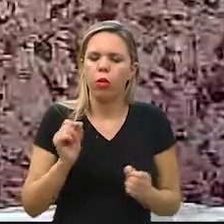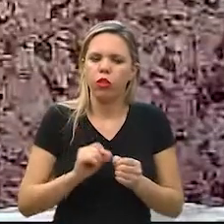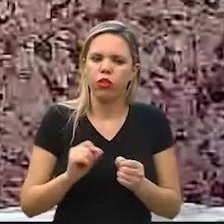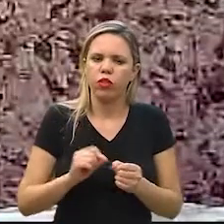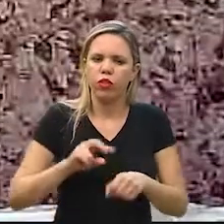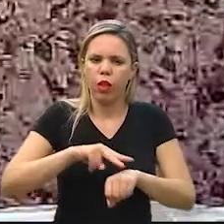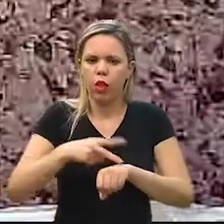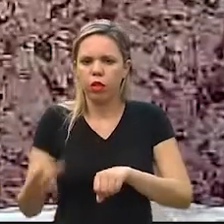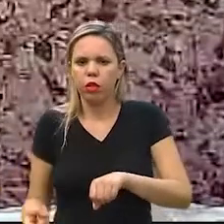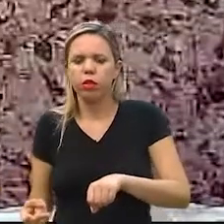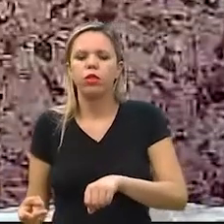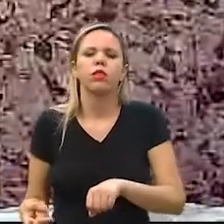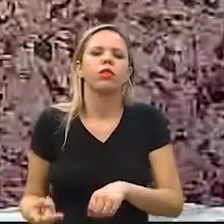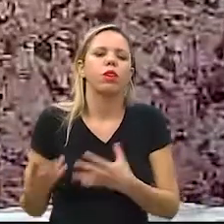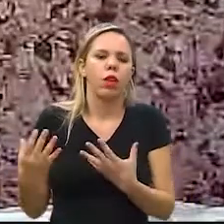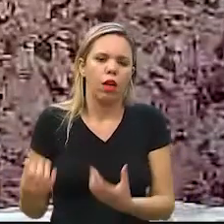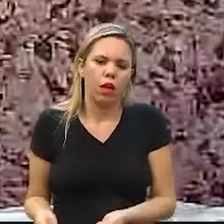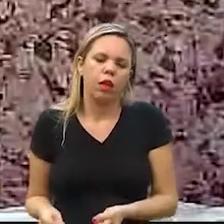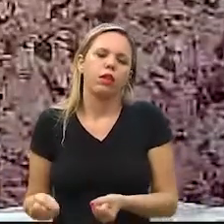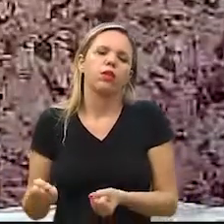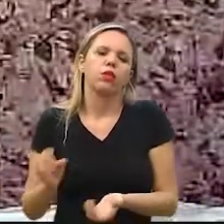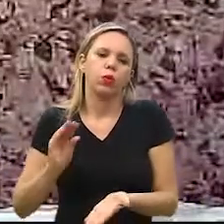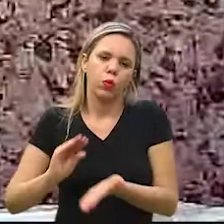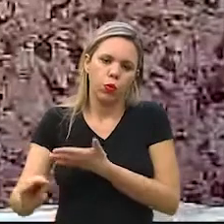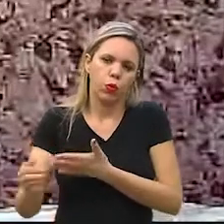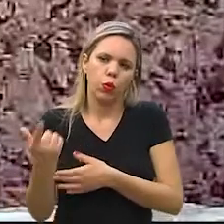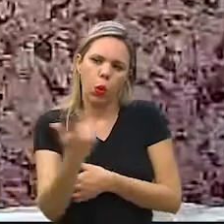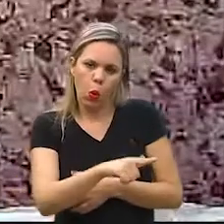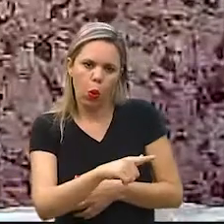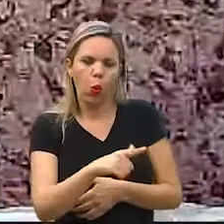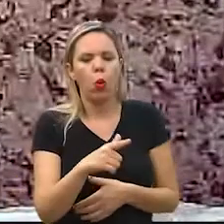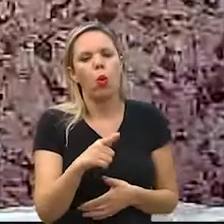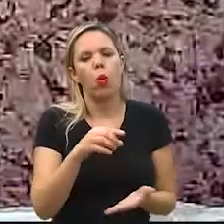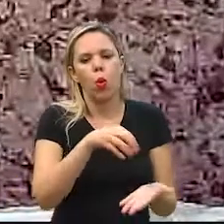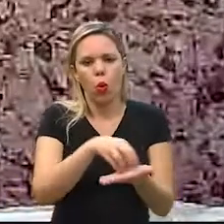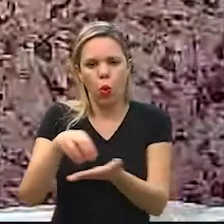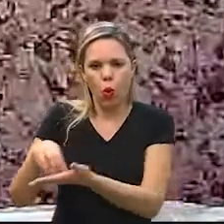de transferência de uma dotação de recurso para outra